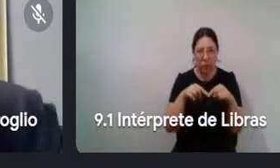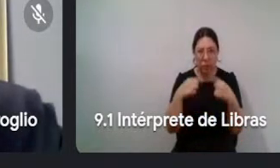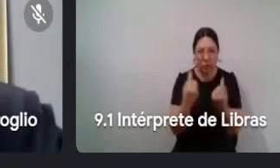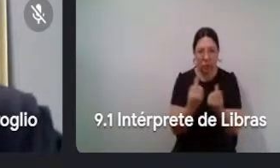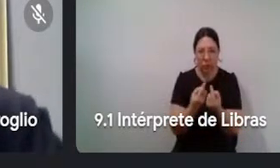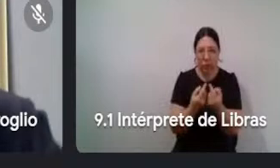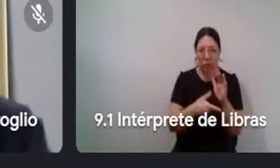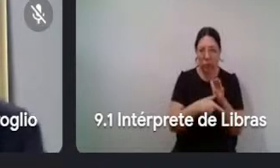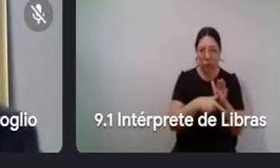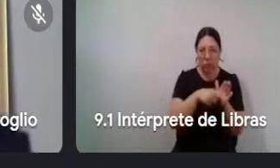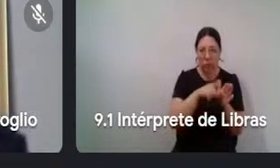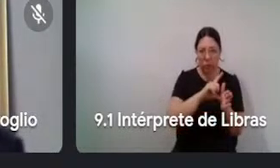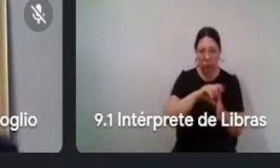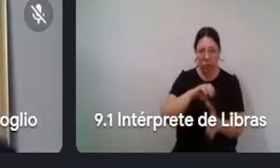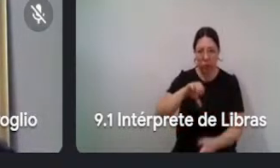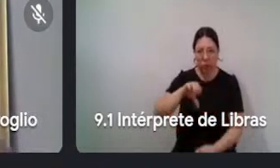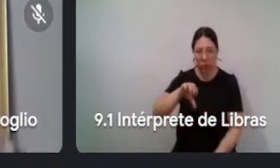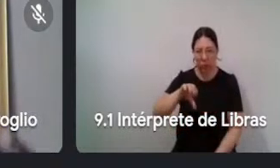sessão.